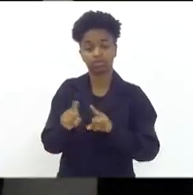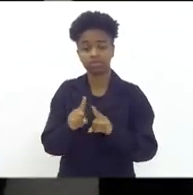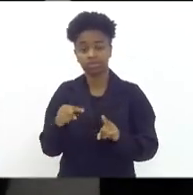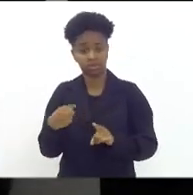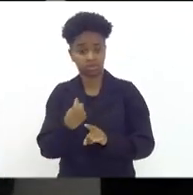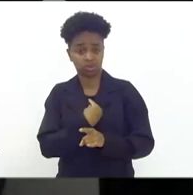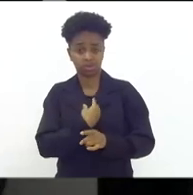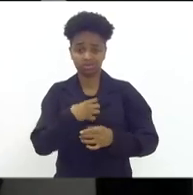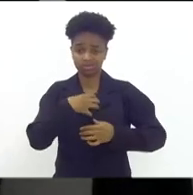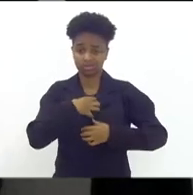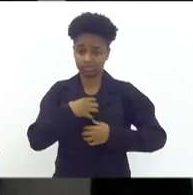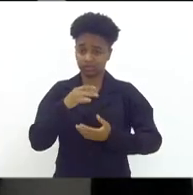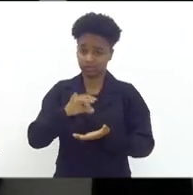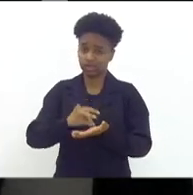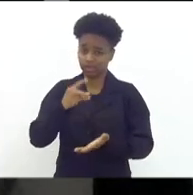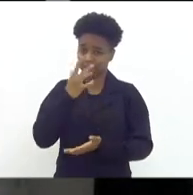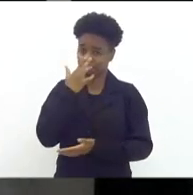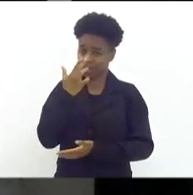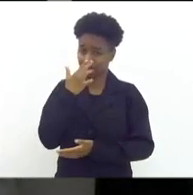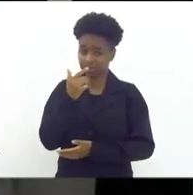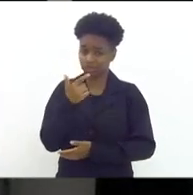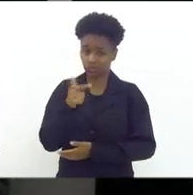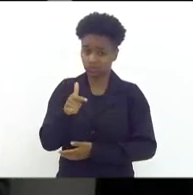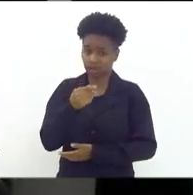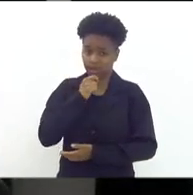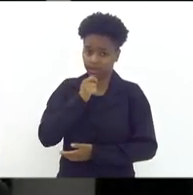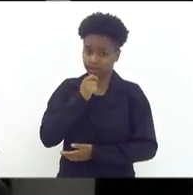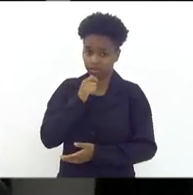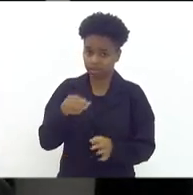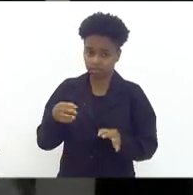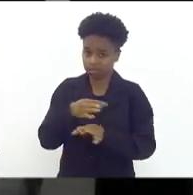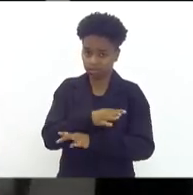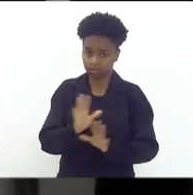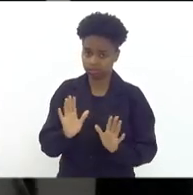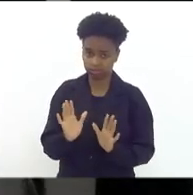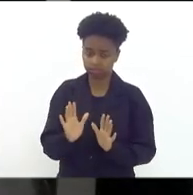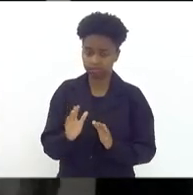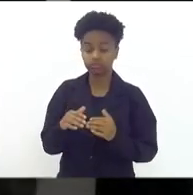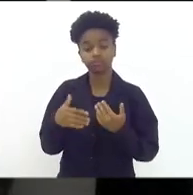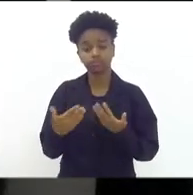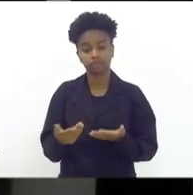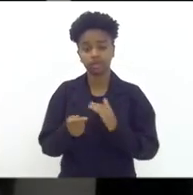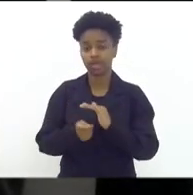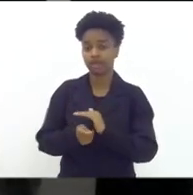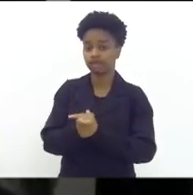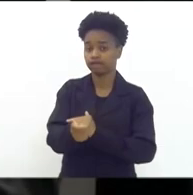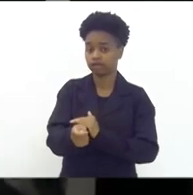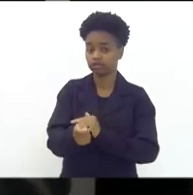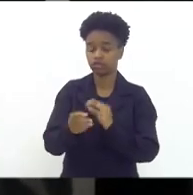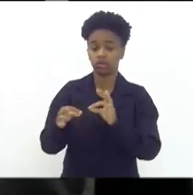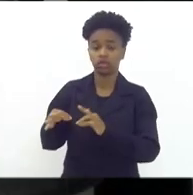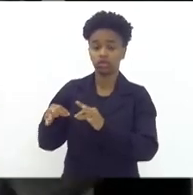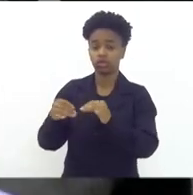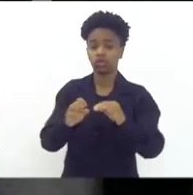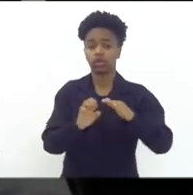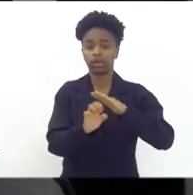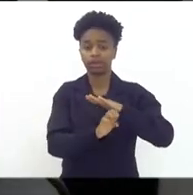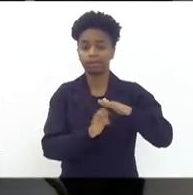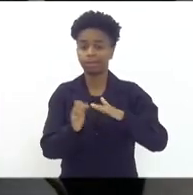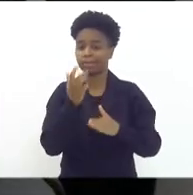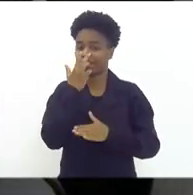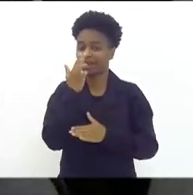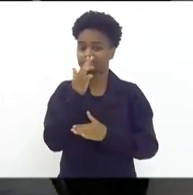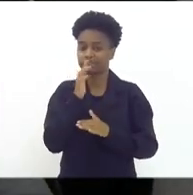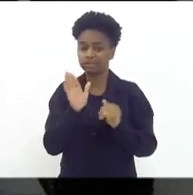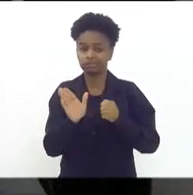sente que grande parte do Estado ainda não tá coberto pela pela rede essa questão dos investimentos em todas as concessionárias parece a grande caixa